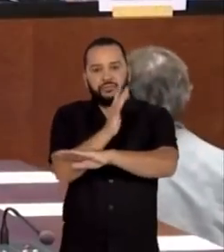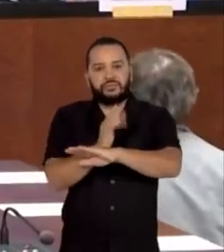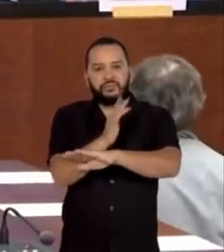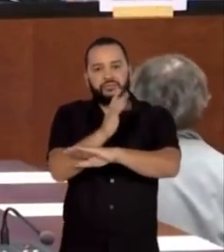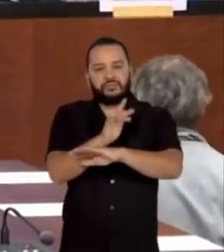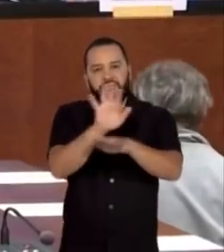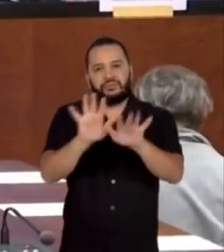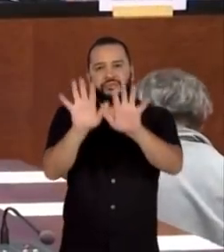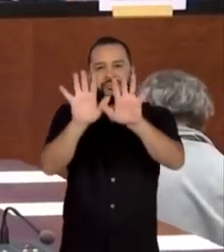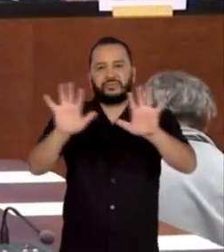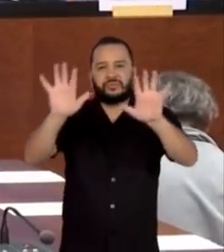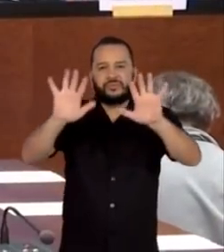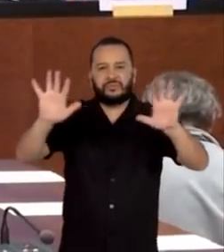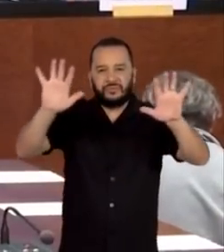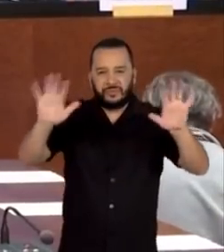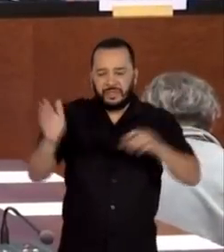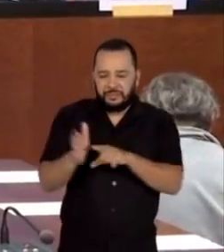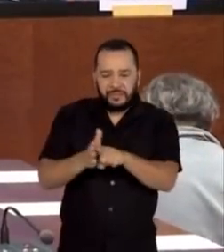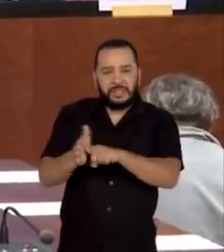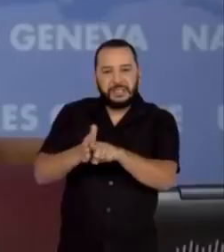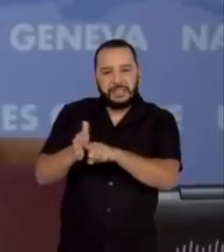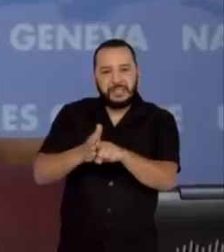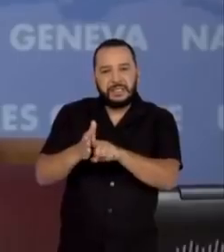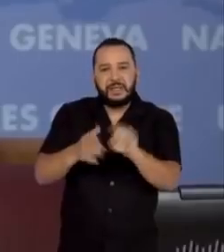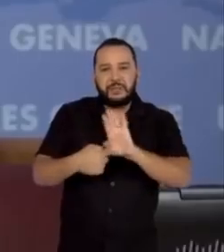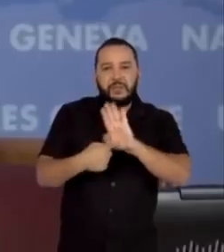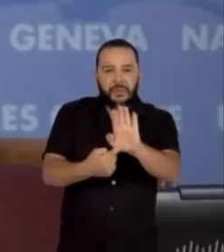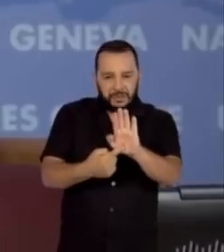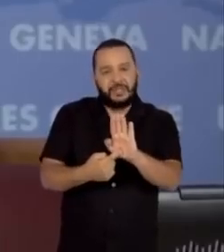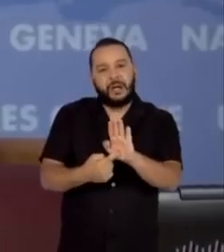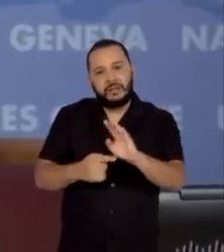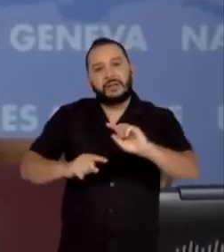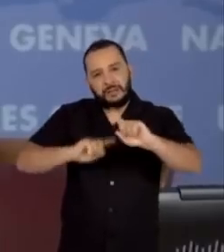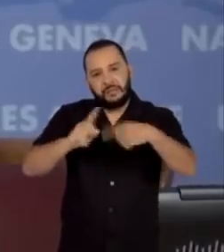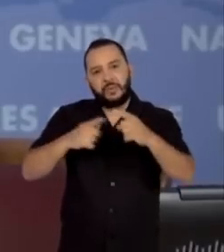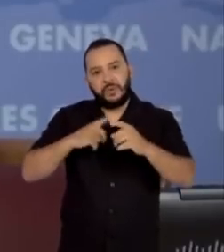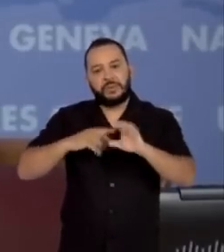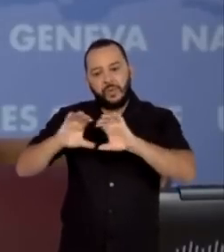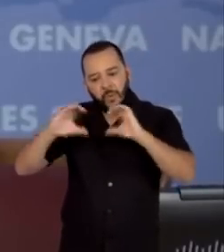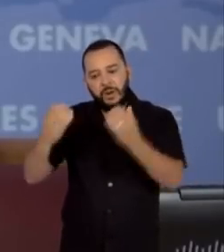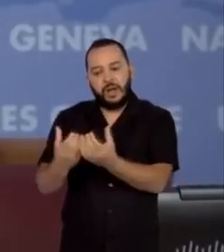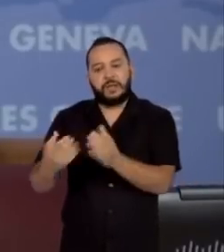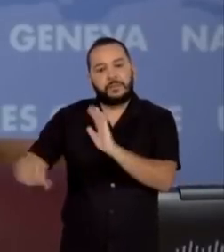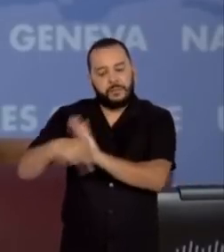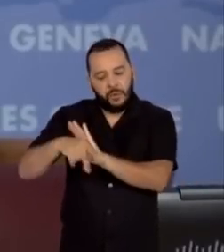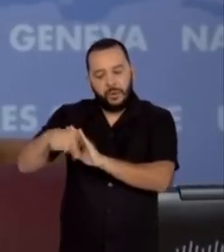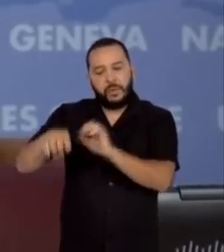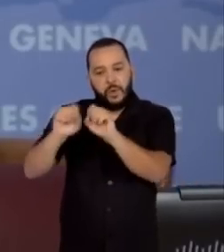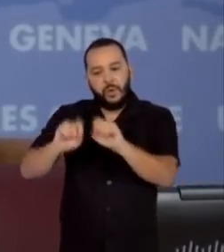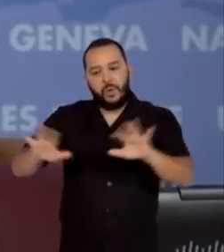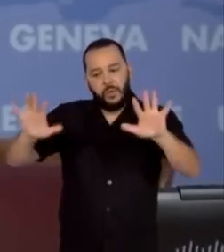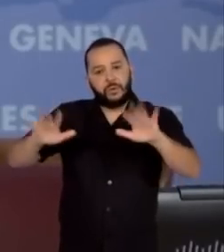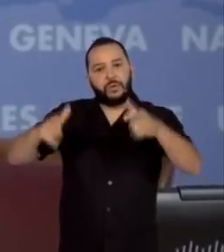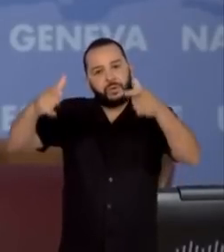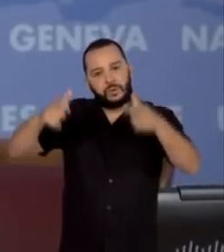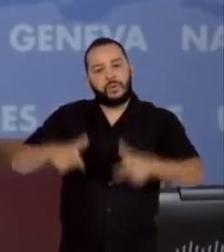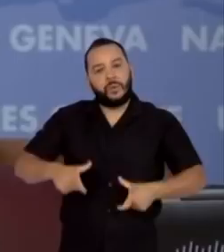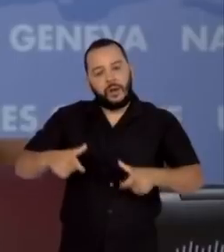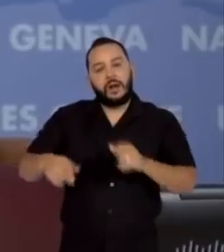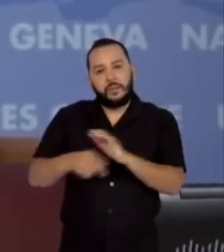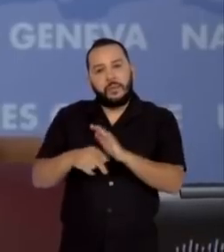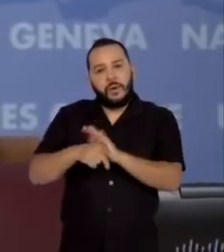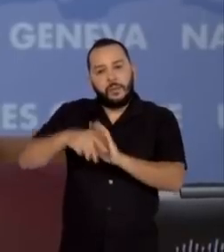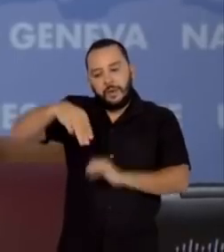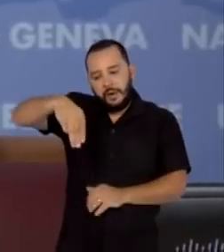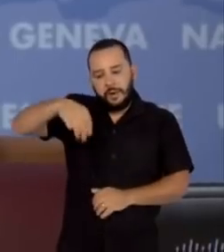uma série de estudos divulgados antes de uma cúpula climática da ONU que acontecerá em Madrid na semana que